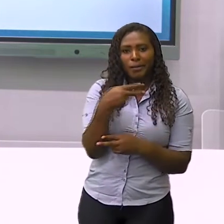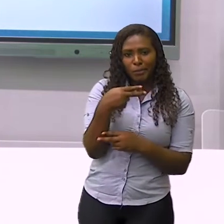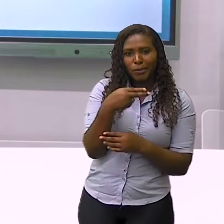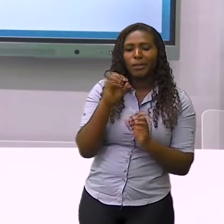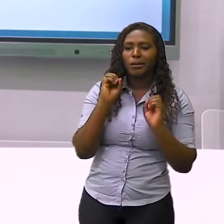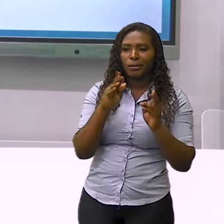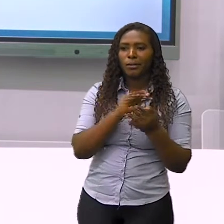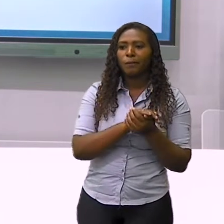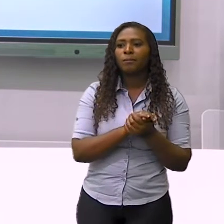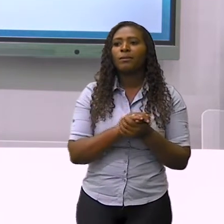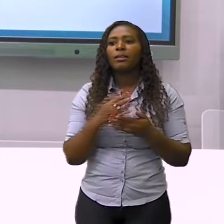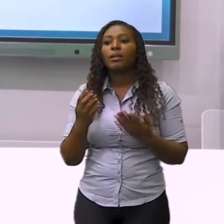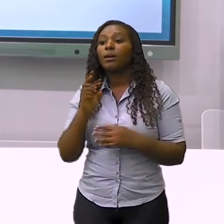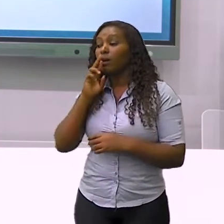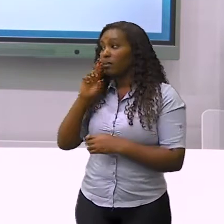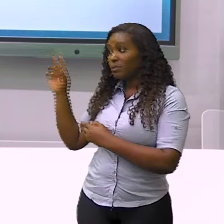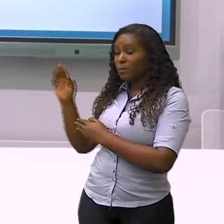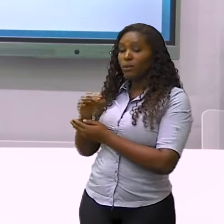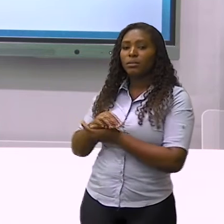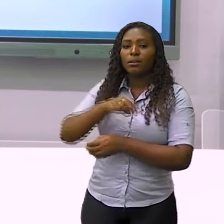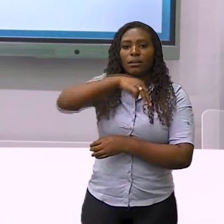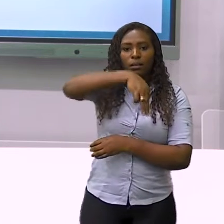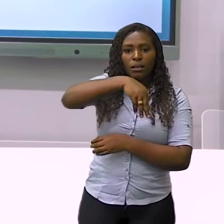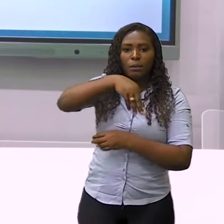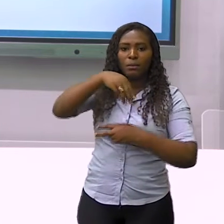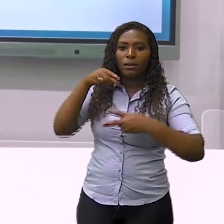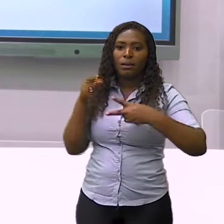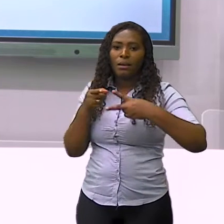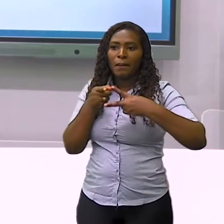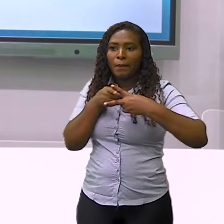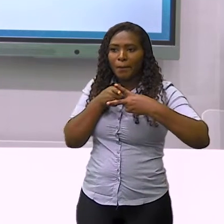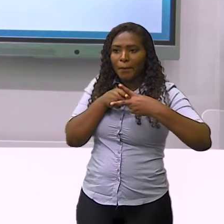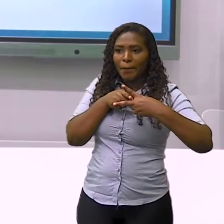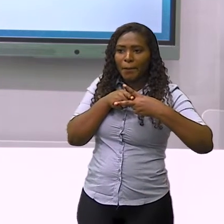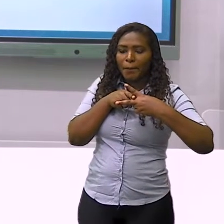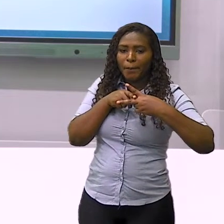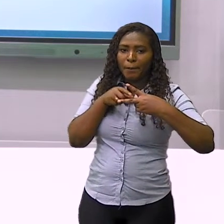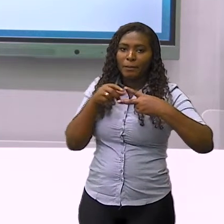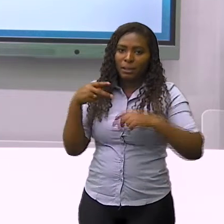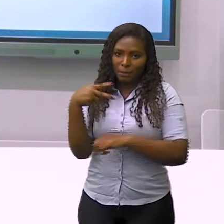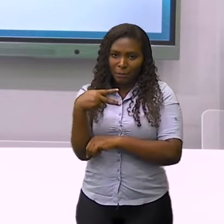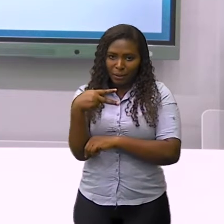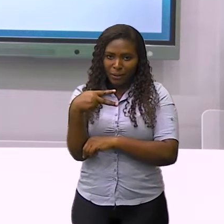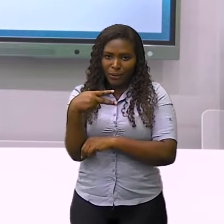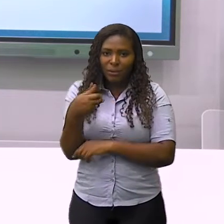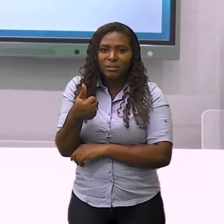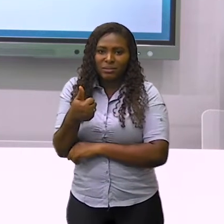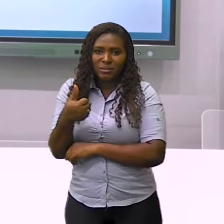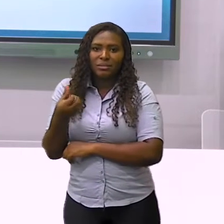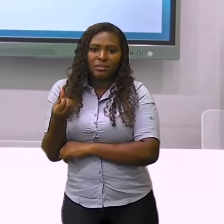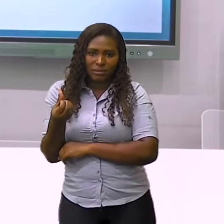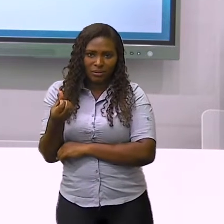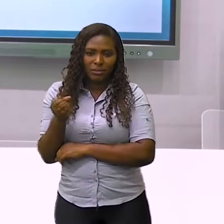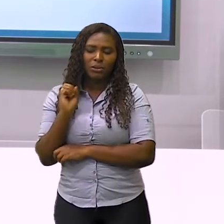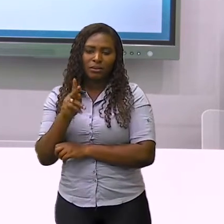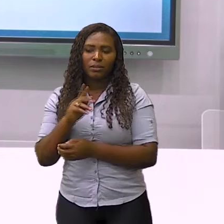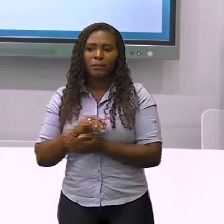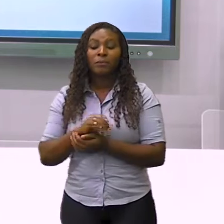matemática aberta expressa por uma desigualdade. Quais são as desigualdades?